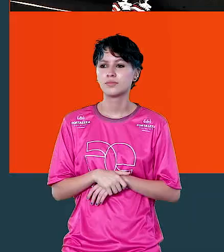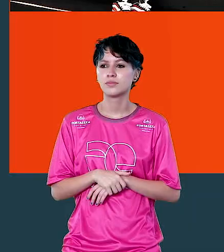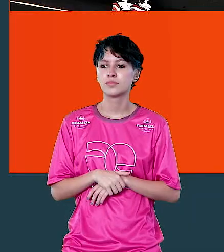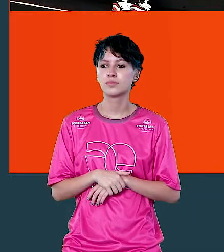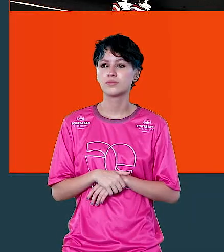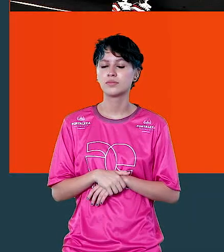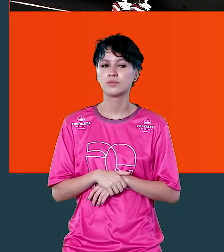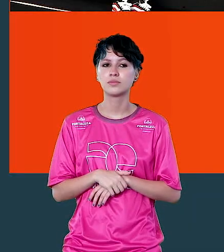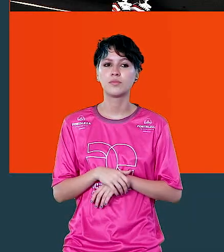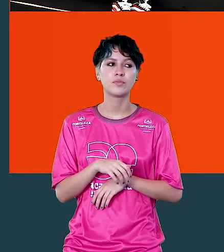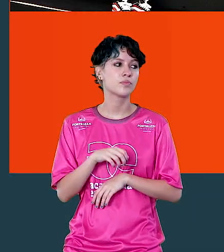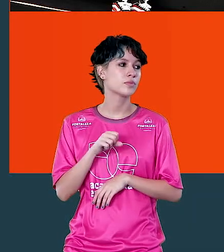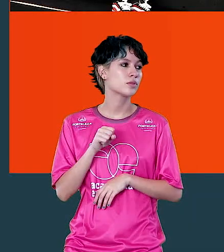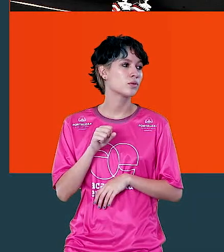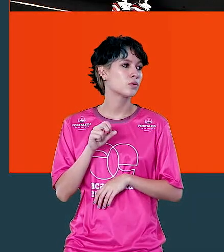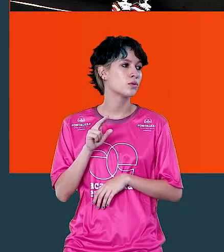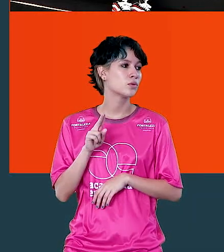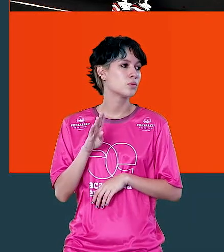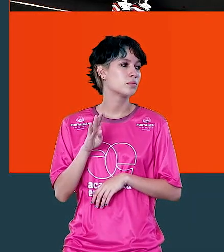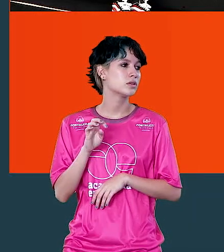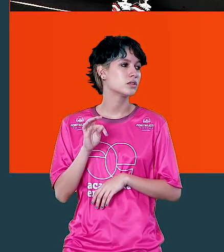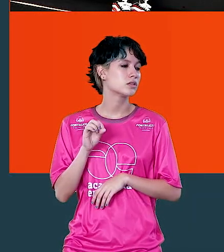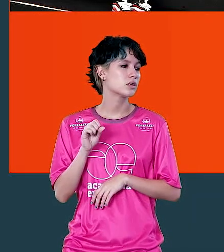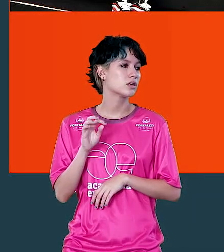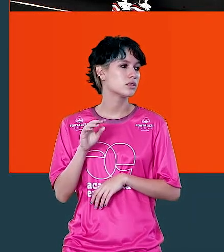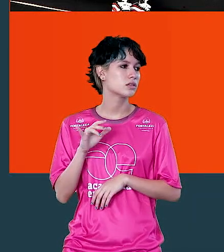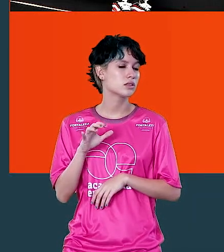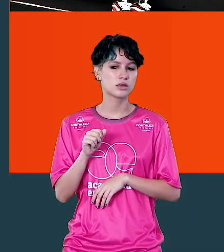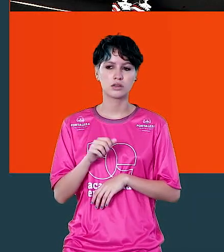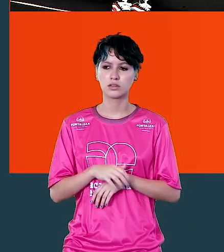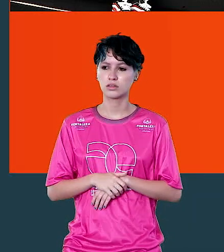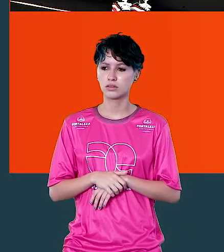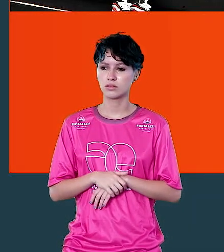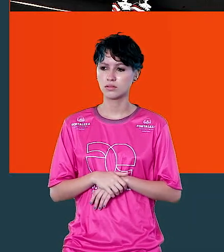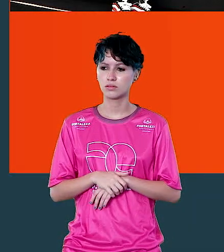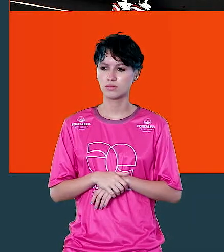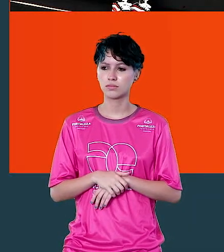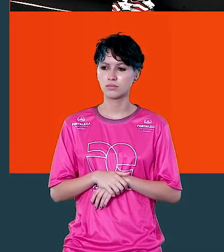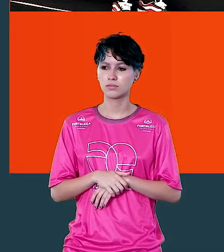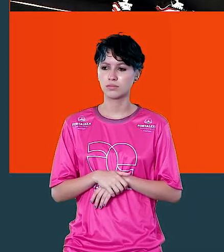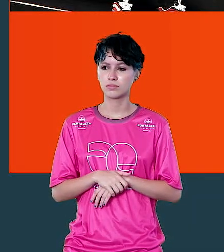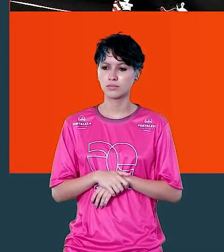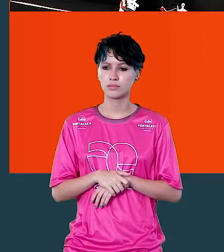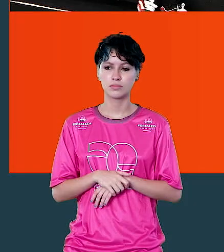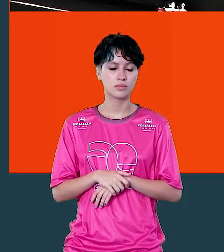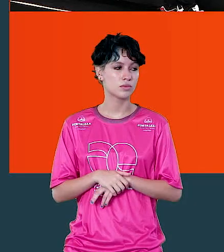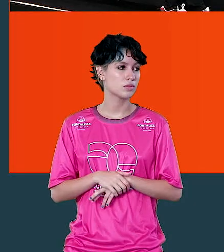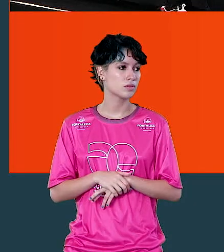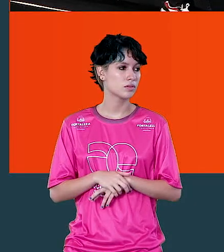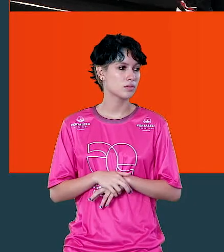Substância pura simples e substância pura composta. Qual que é a diferença? Vai.